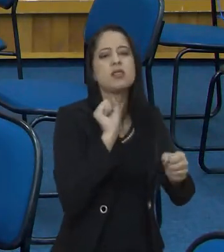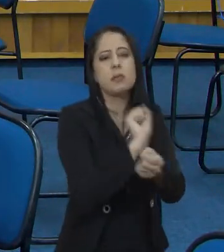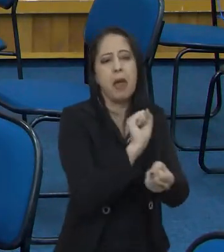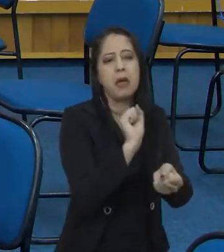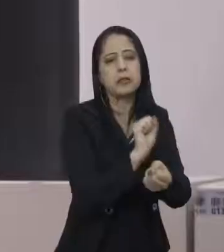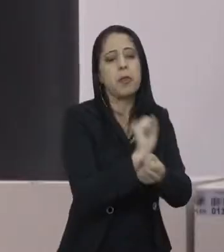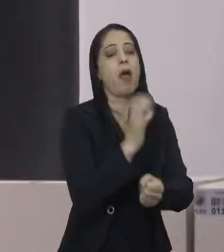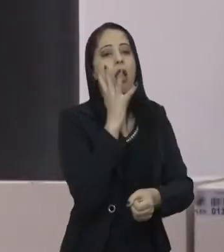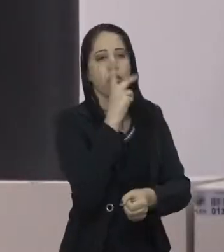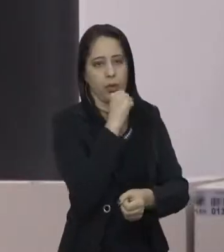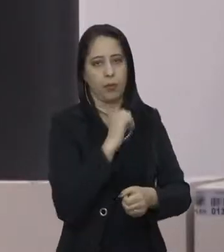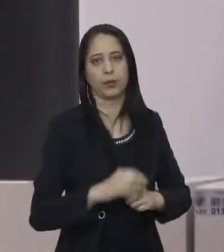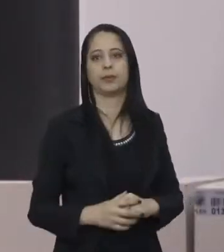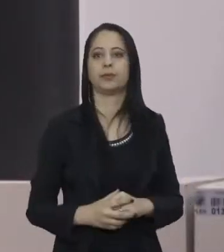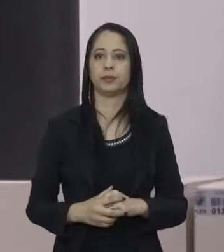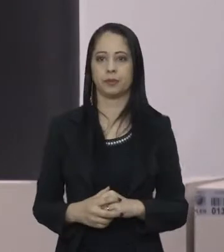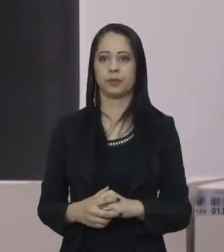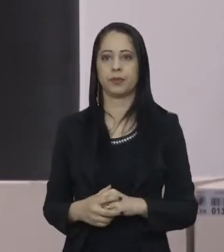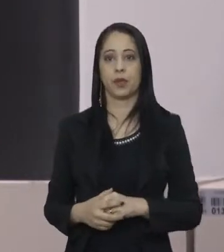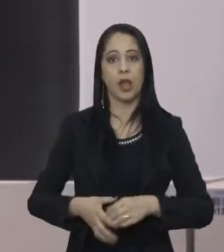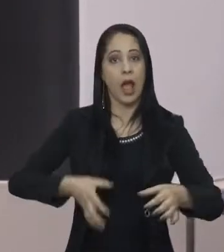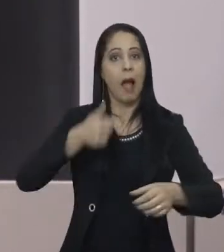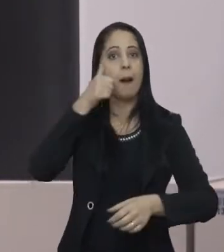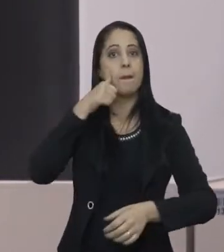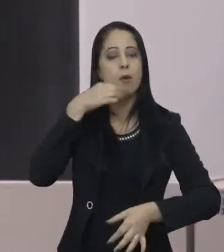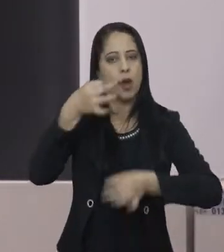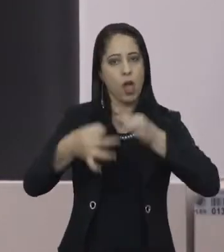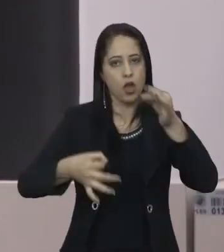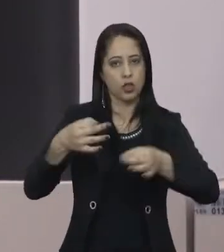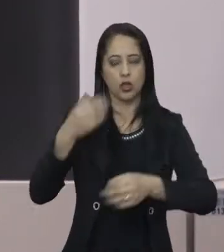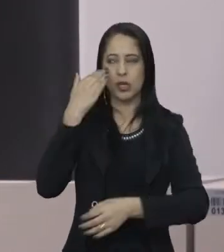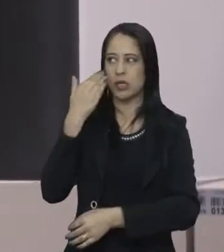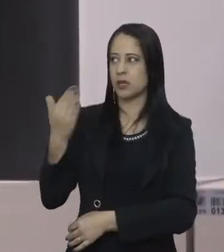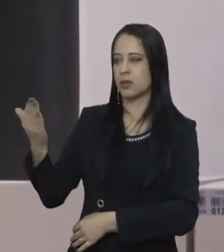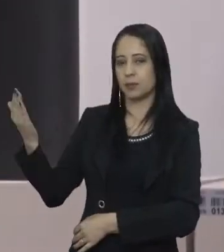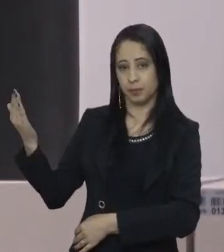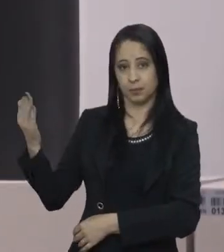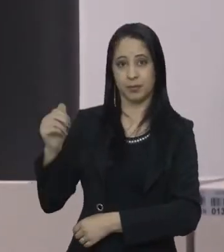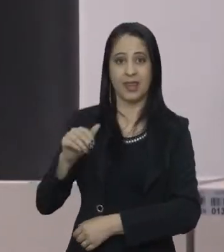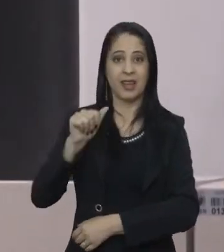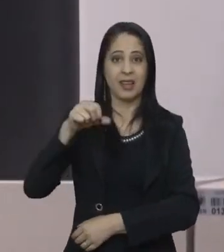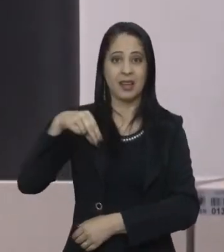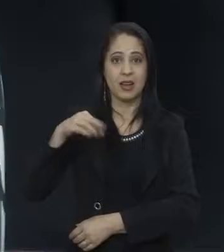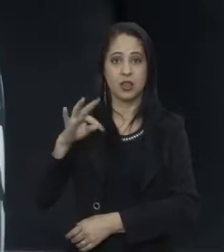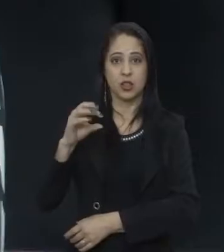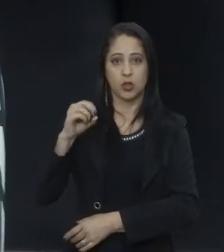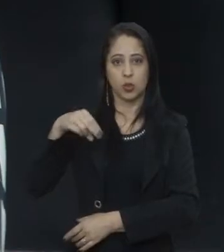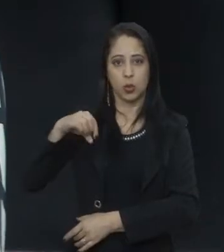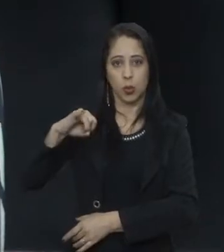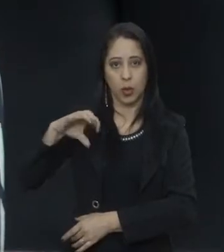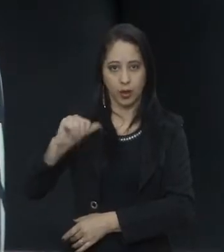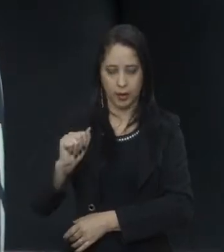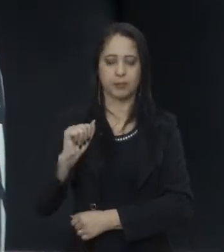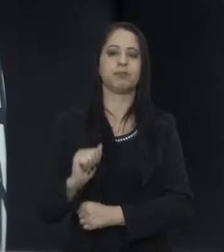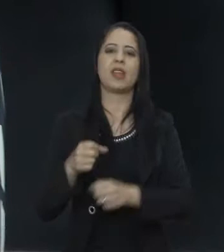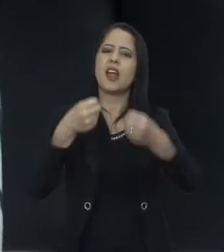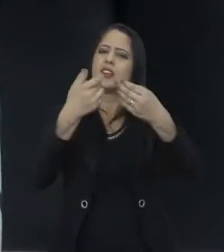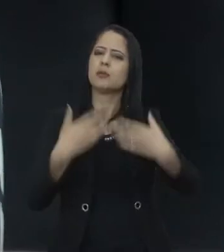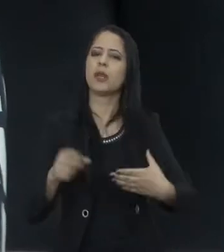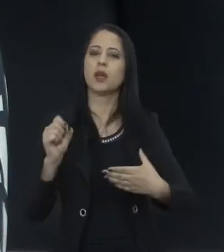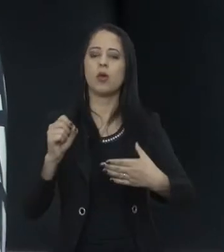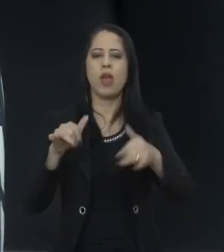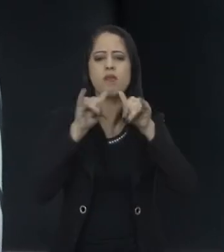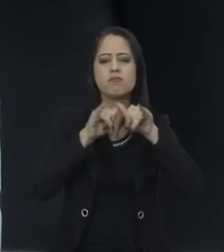judicial para a juíza titular da 3ª Vara de São José dos Campos Antônia Santana disseminar a cultura